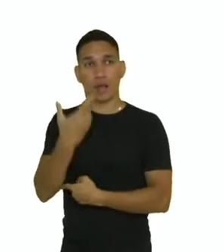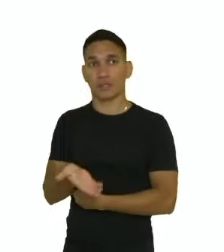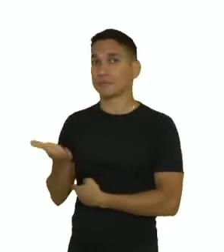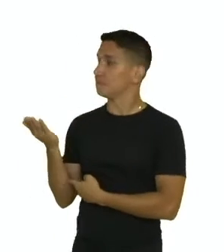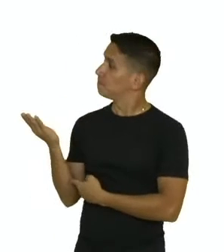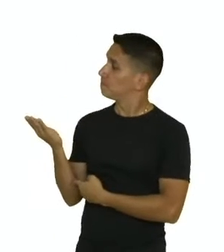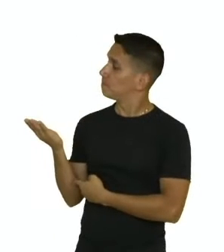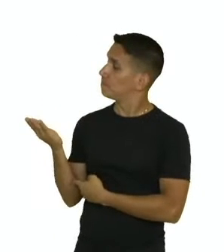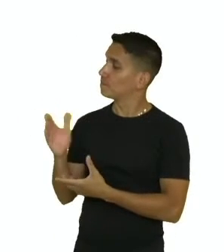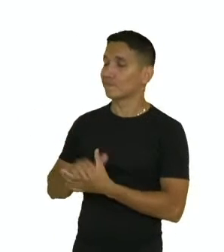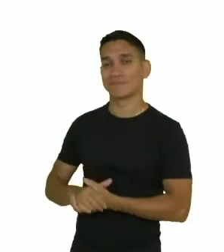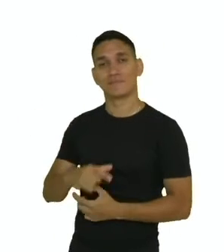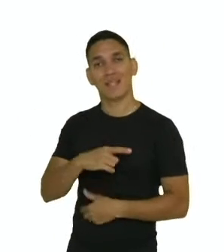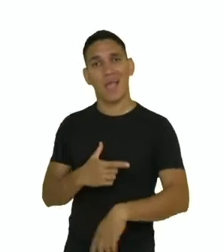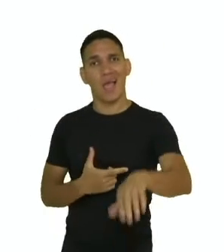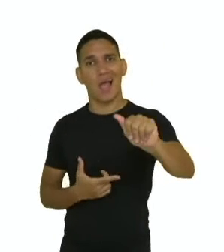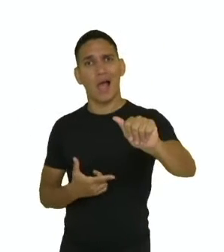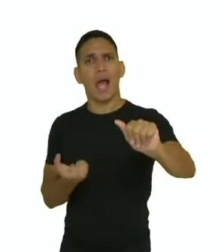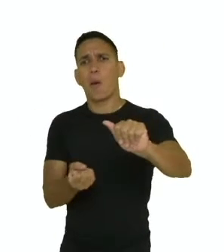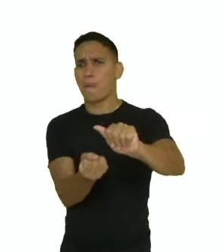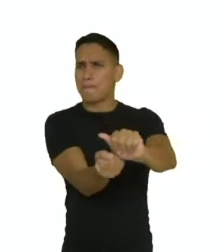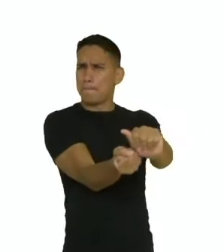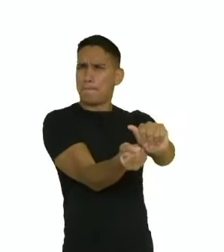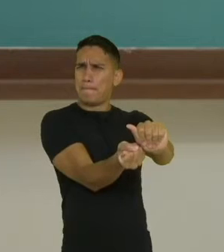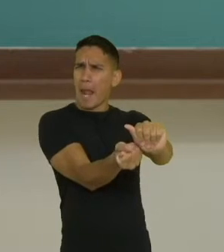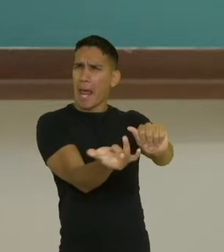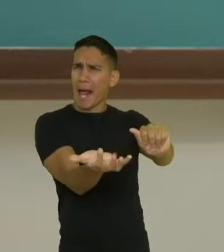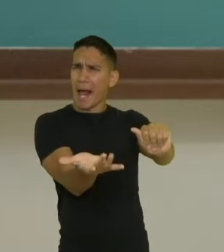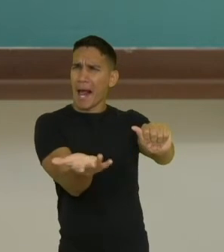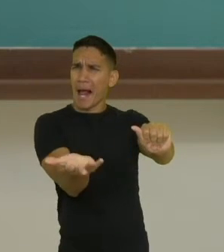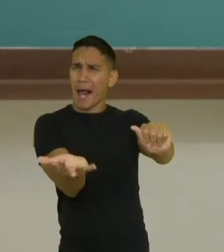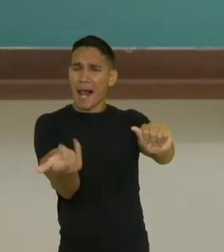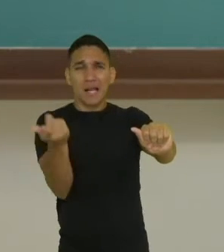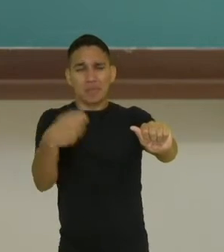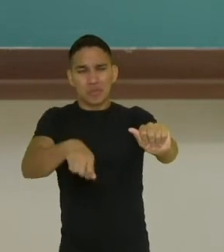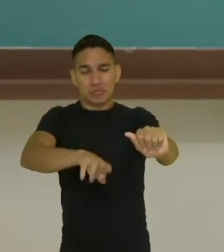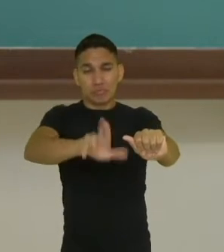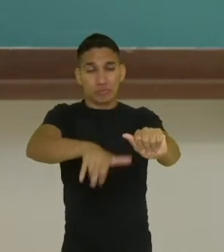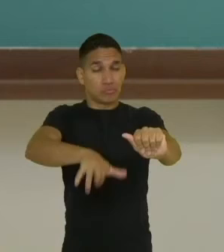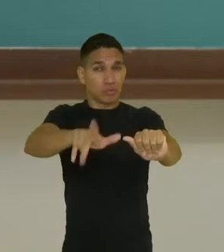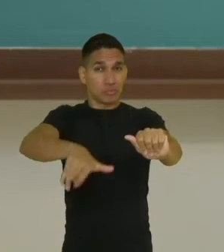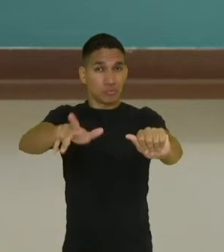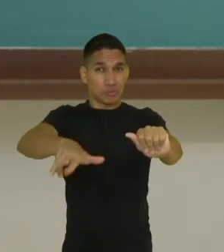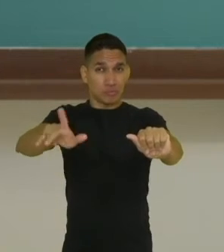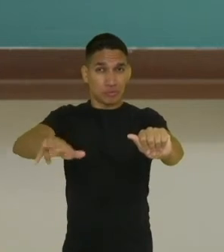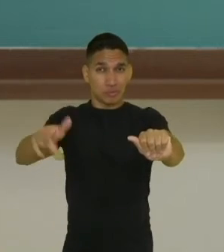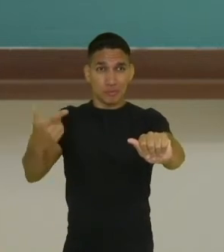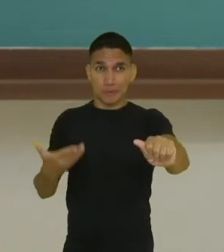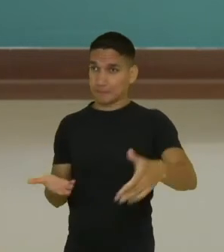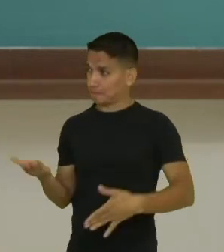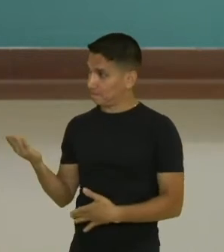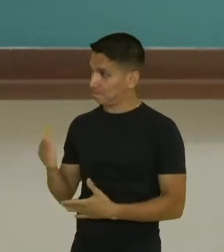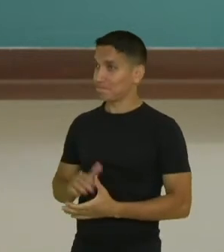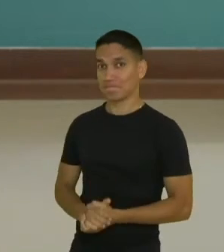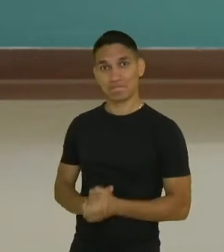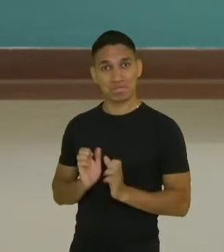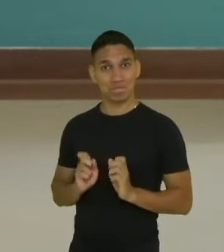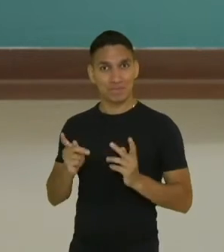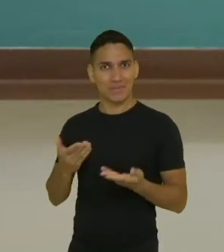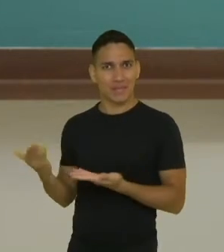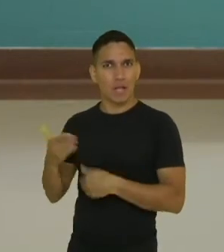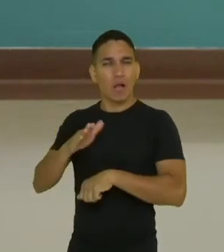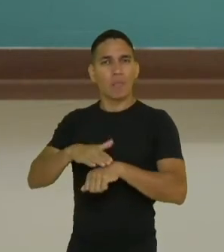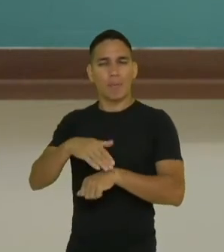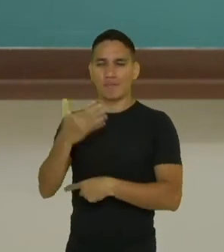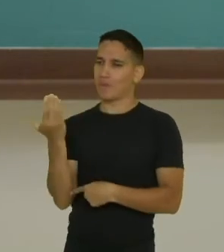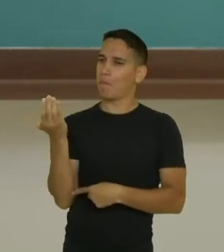aqui embaixo, olha o A, quantas possibilidades de escrita diferente nos oferece, certo? Quando você posta